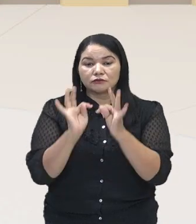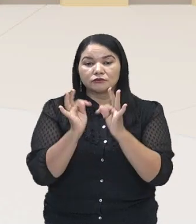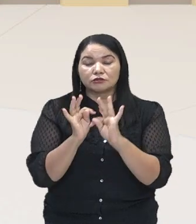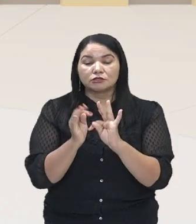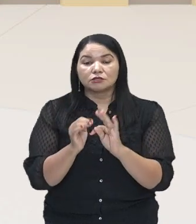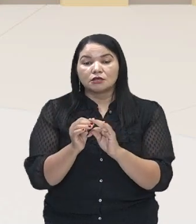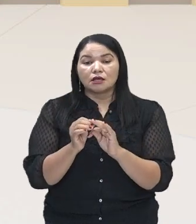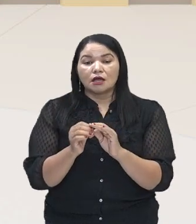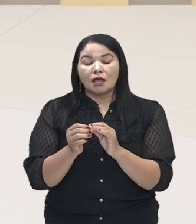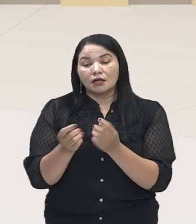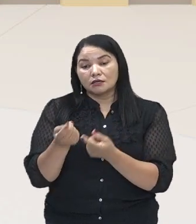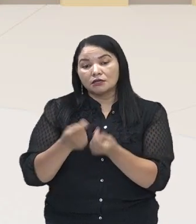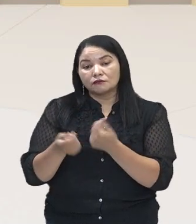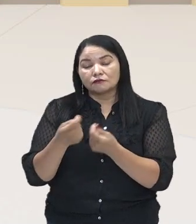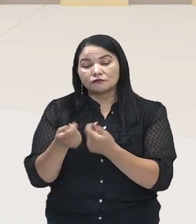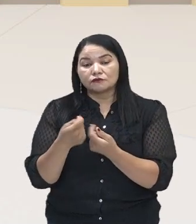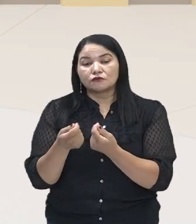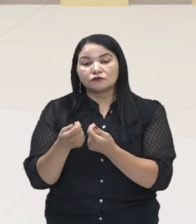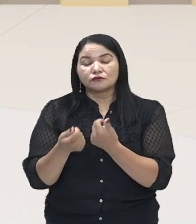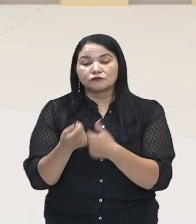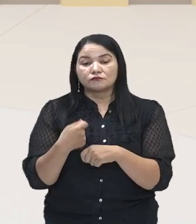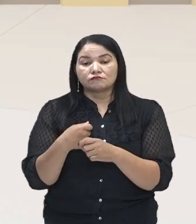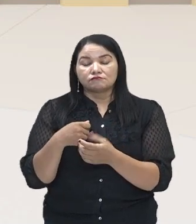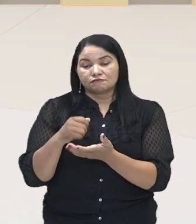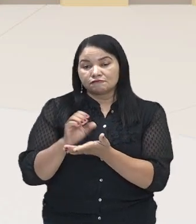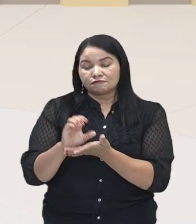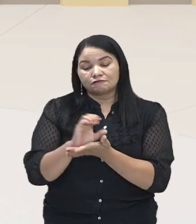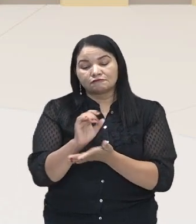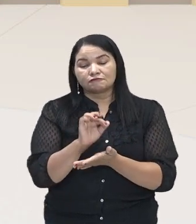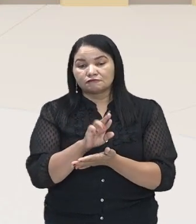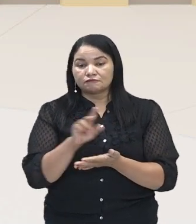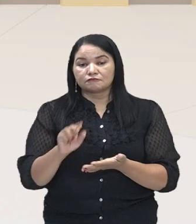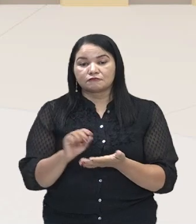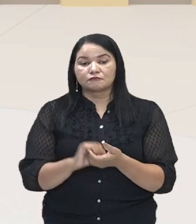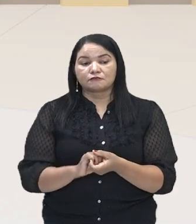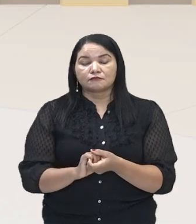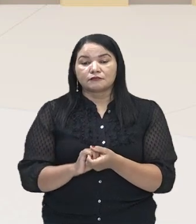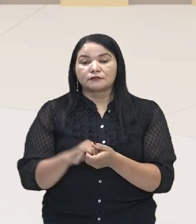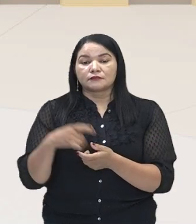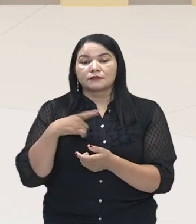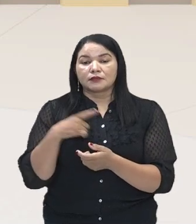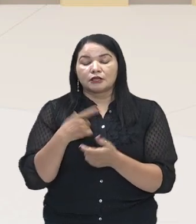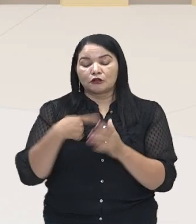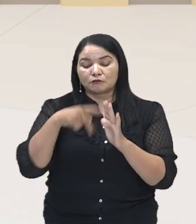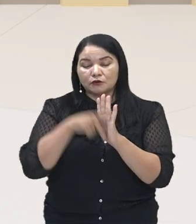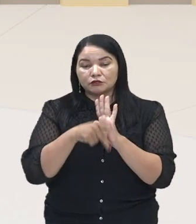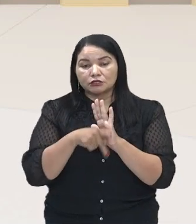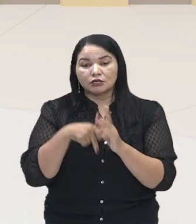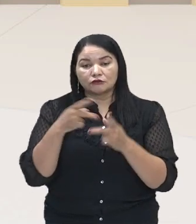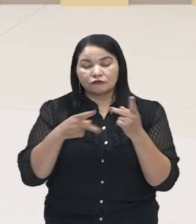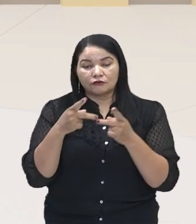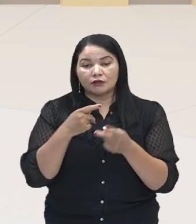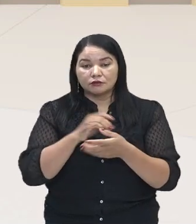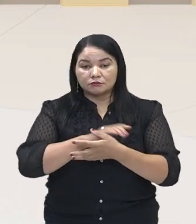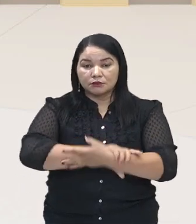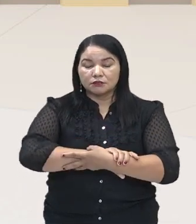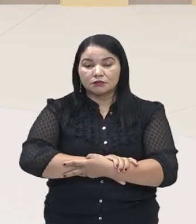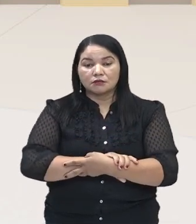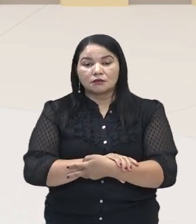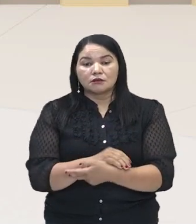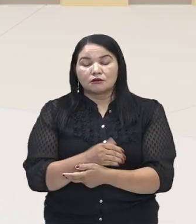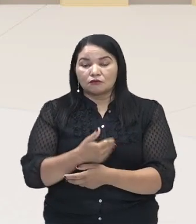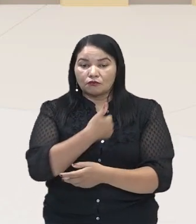recursos financeiros. Então aqui, esse projeto, quando ele fala aqui parceria do poder